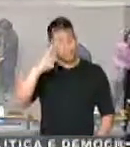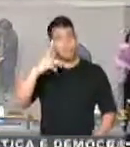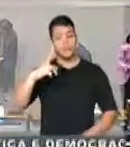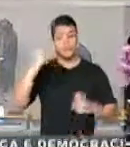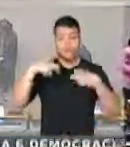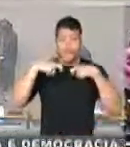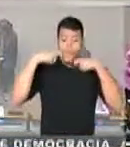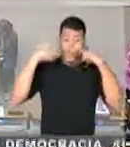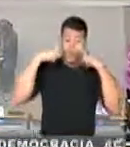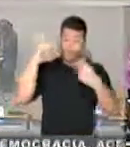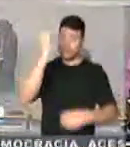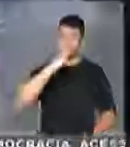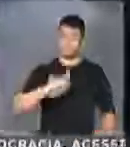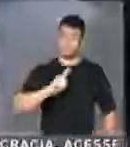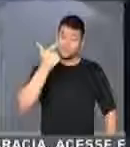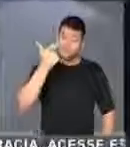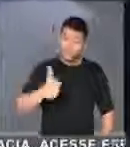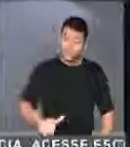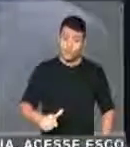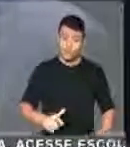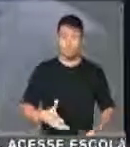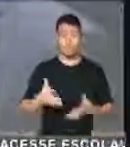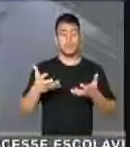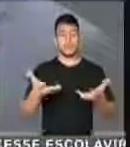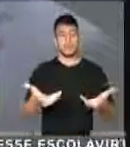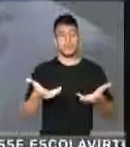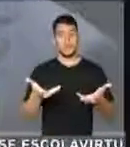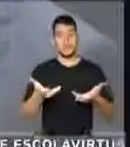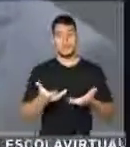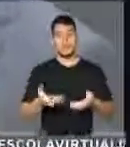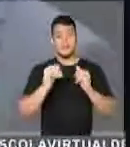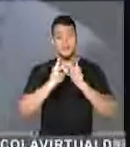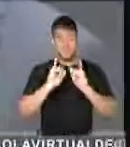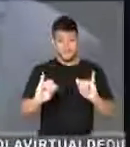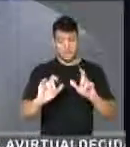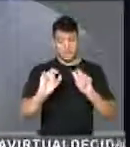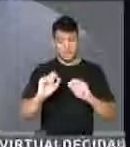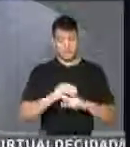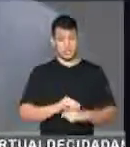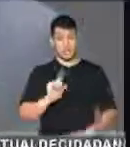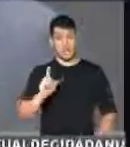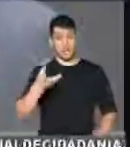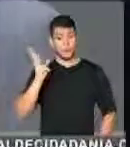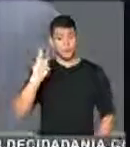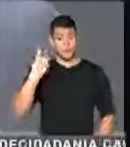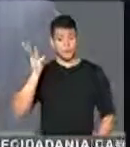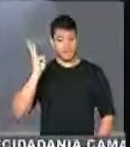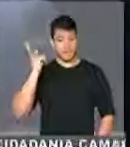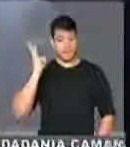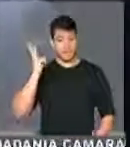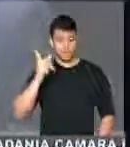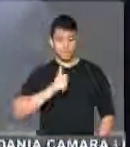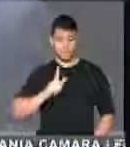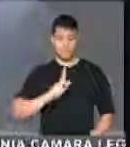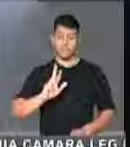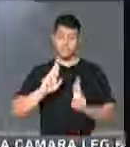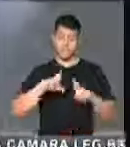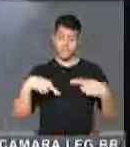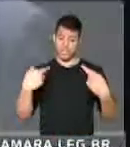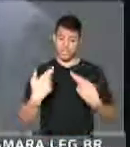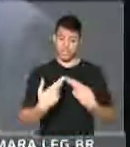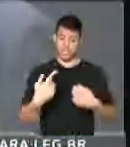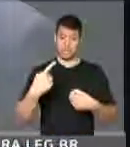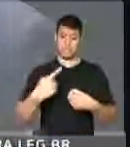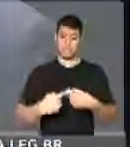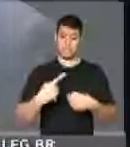vergonha internacional, eu queria registrar que o povo do Maranhão se reuniu na cidade de